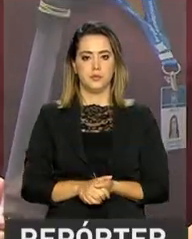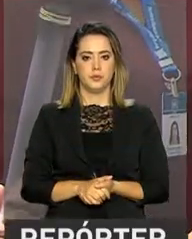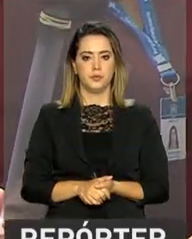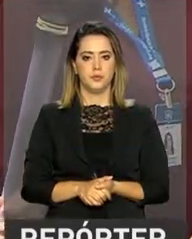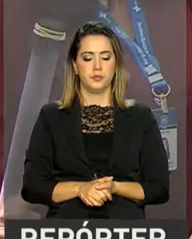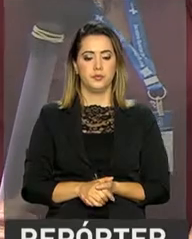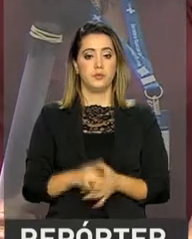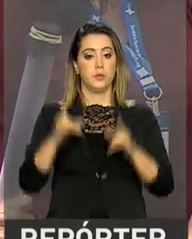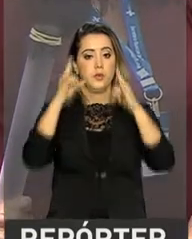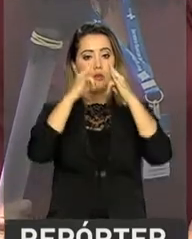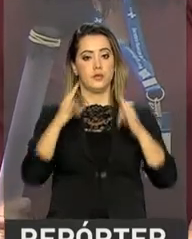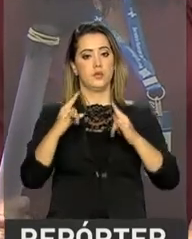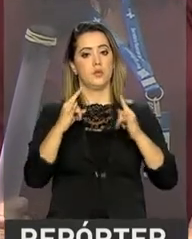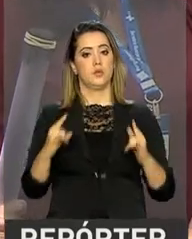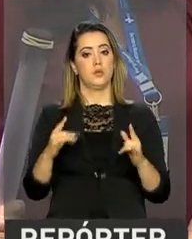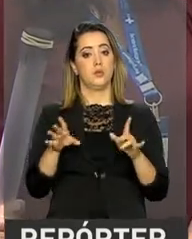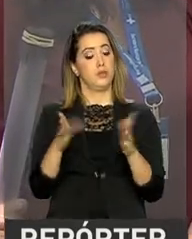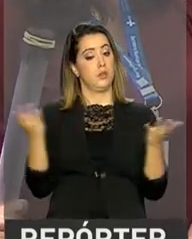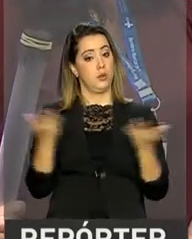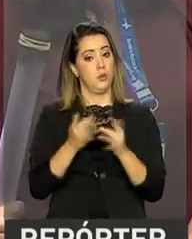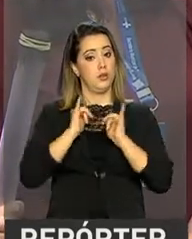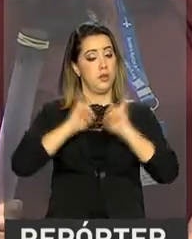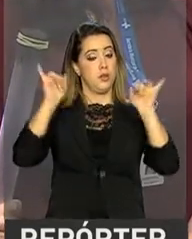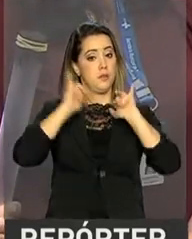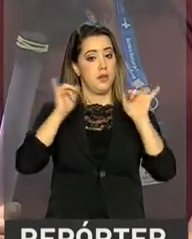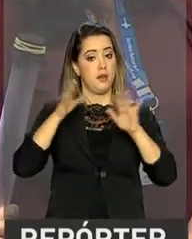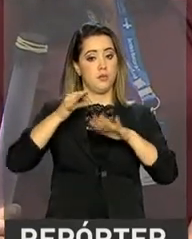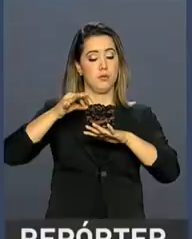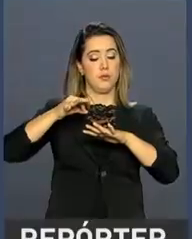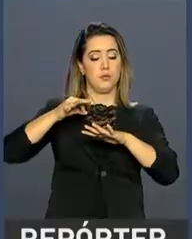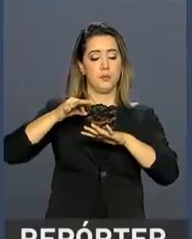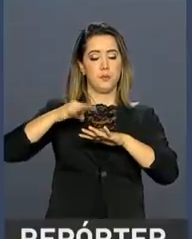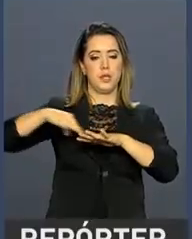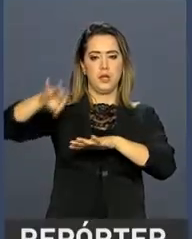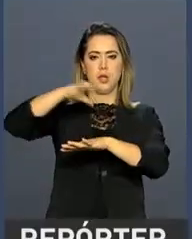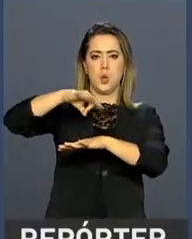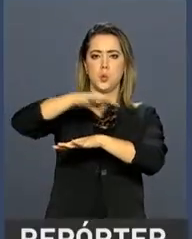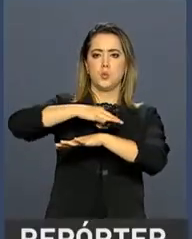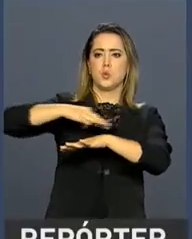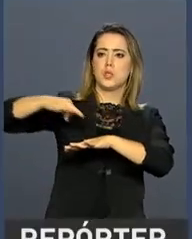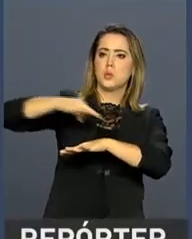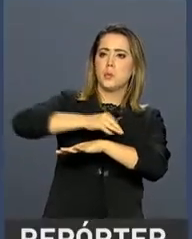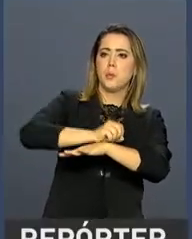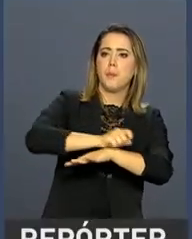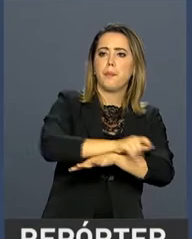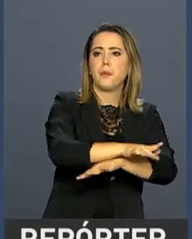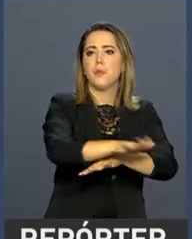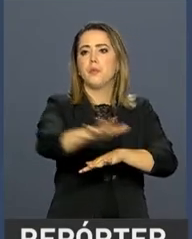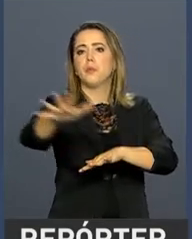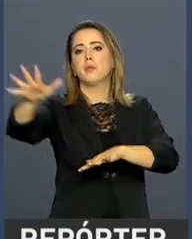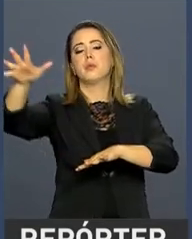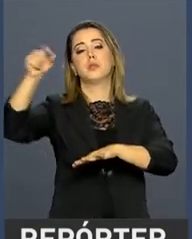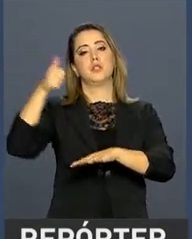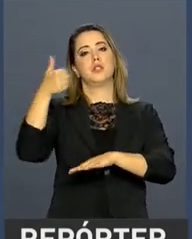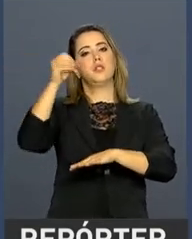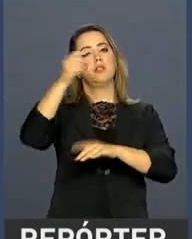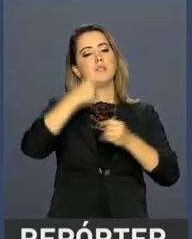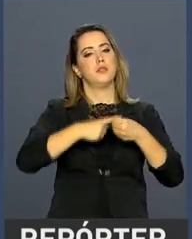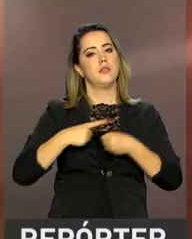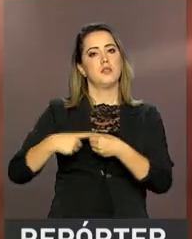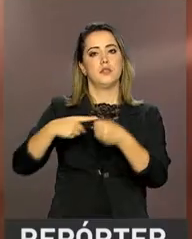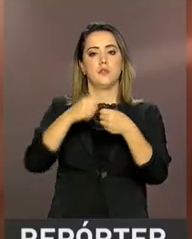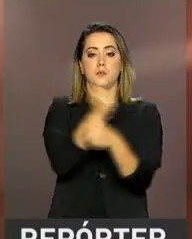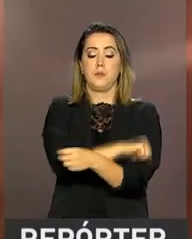A Fiocruz acaba de liberar uma grande quantidade de mosquitos Aedes aegypti em 10 bairros do Rio de Janeiro, na região da Ilha do